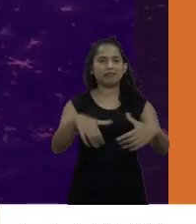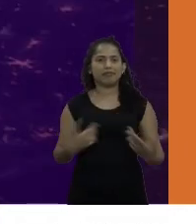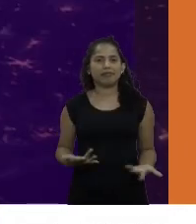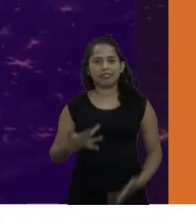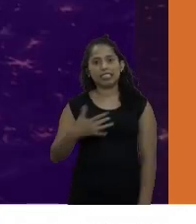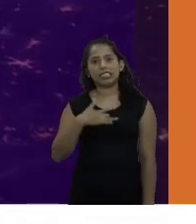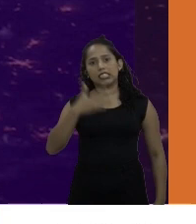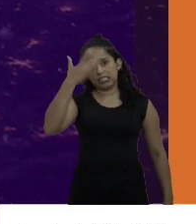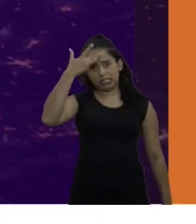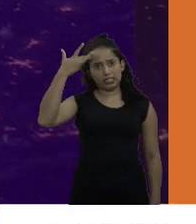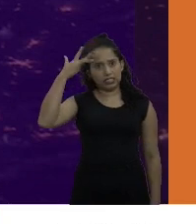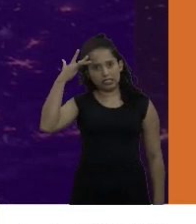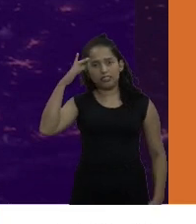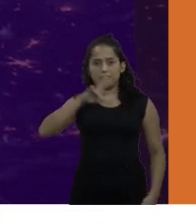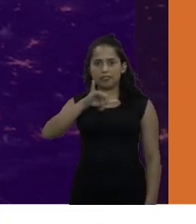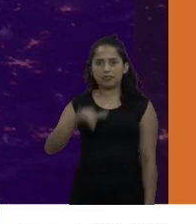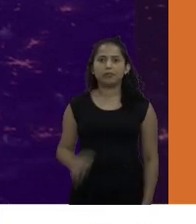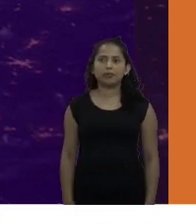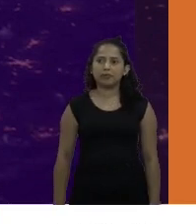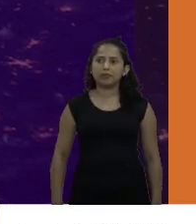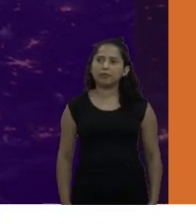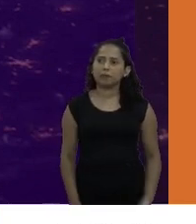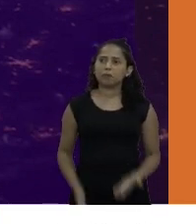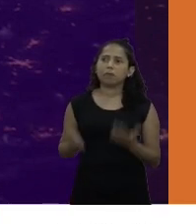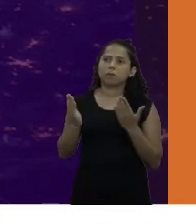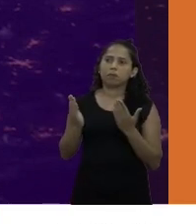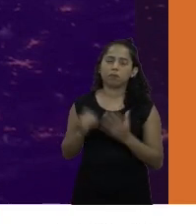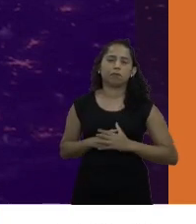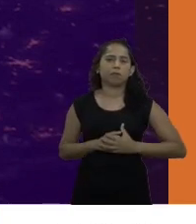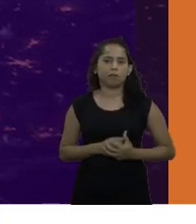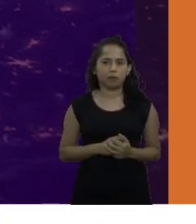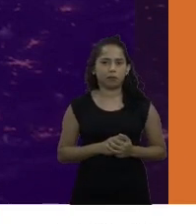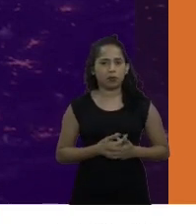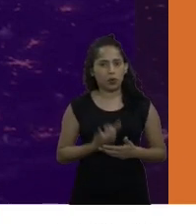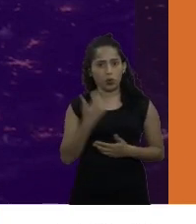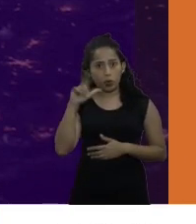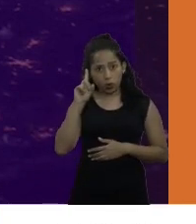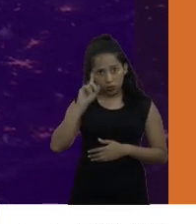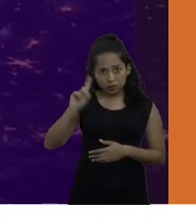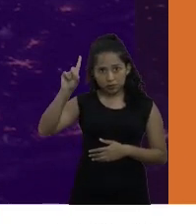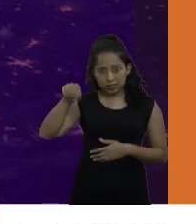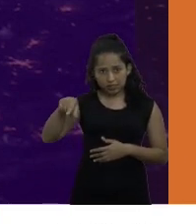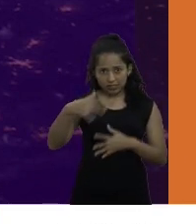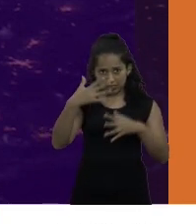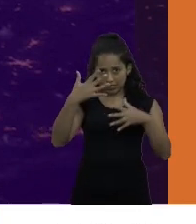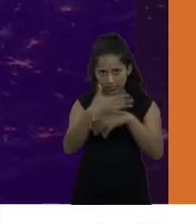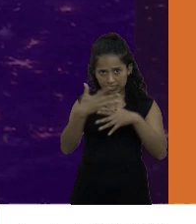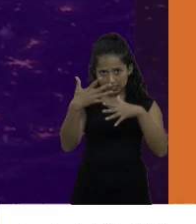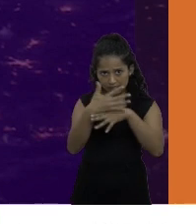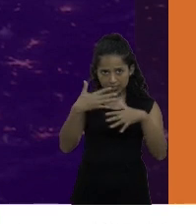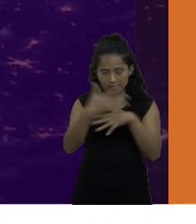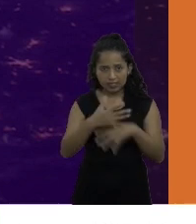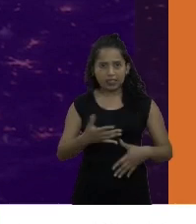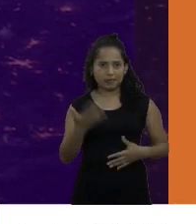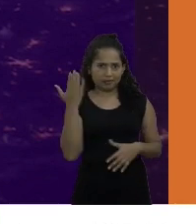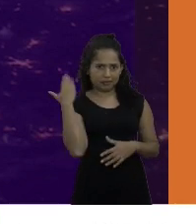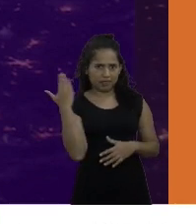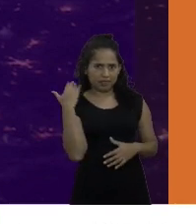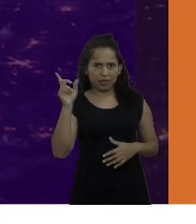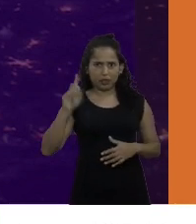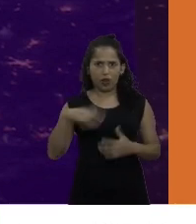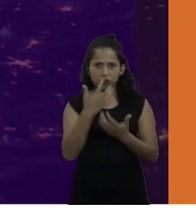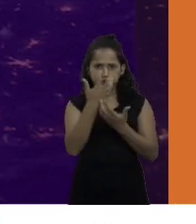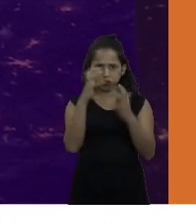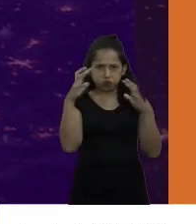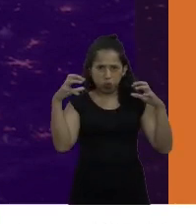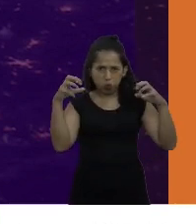aqui também. Infotoxicada. Outro dia eu estava lendo uma matéria que uma cidade nos Estados Unidos era um pântano no passado. Eu lembro que